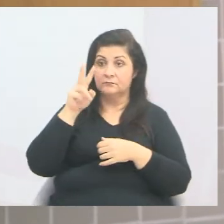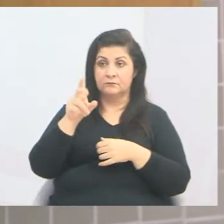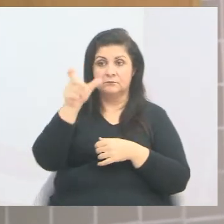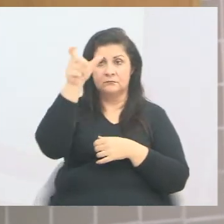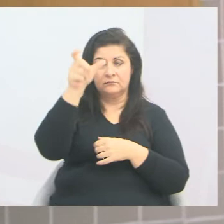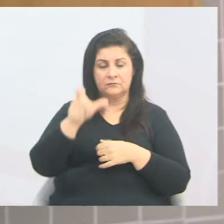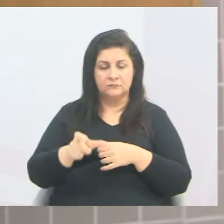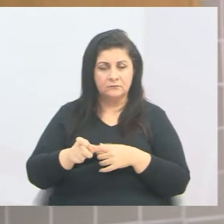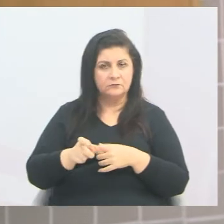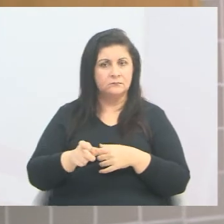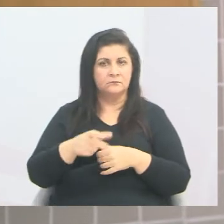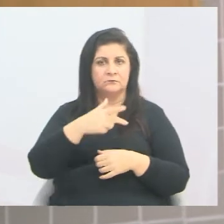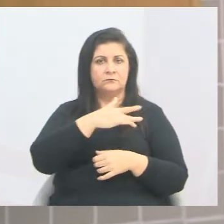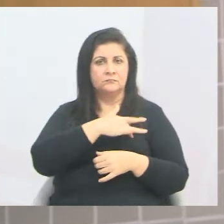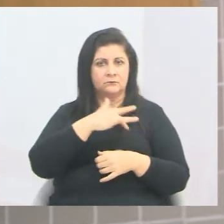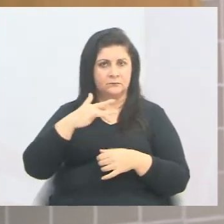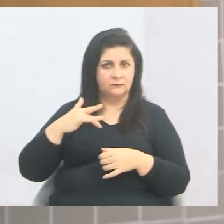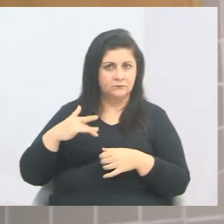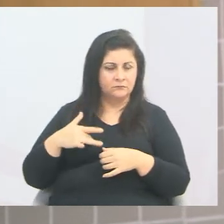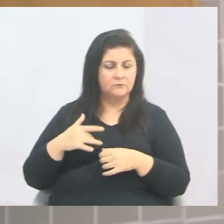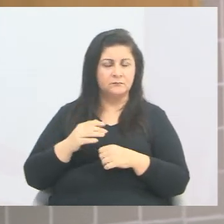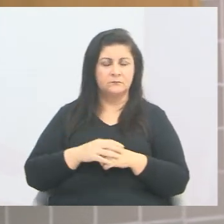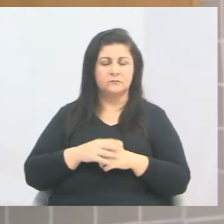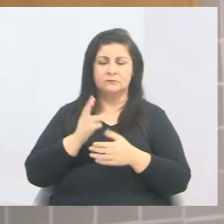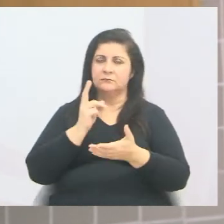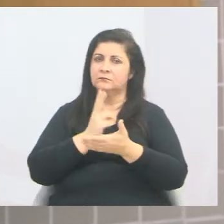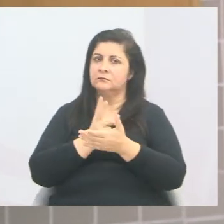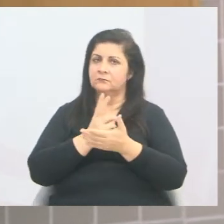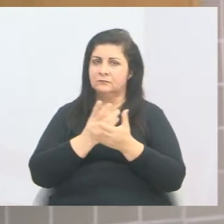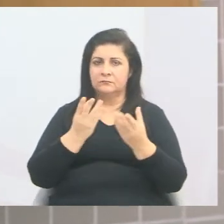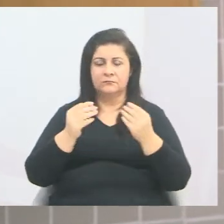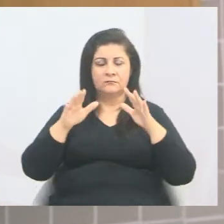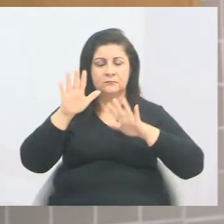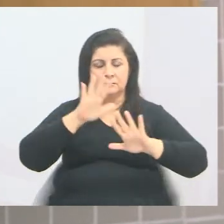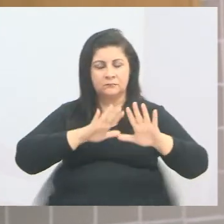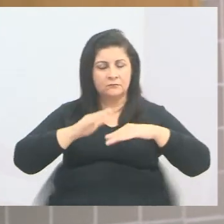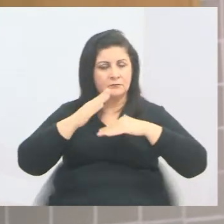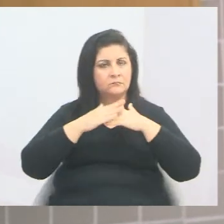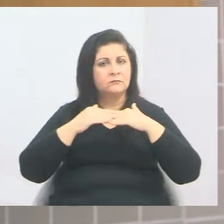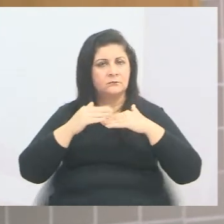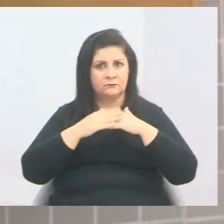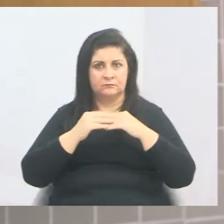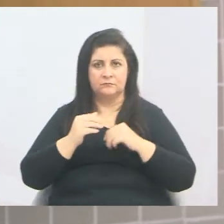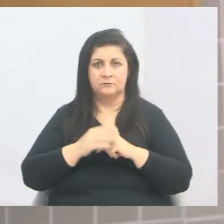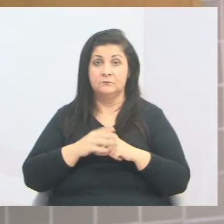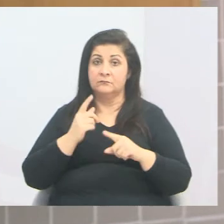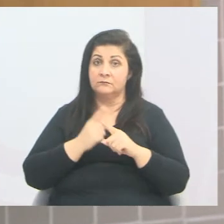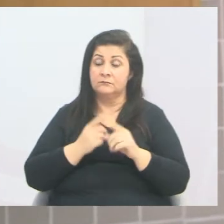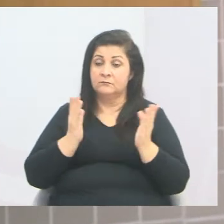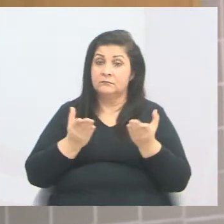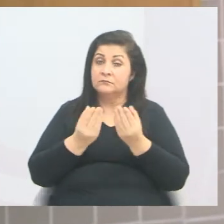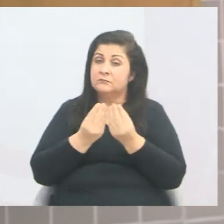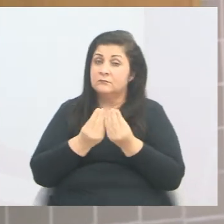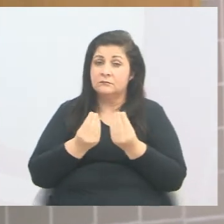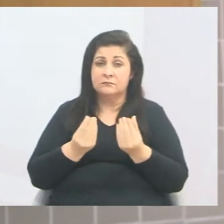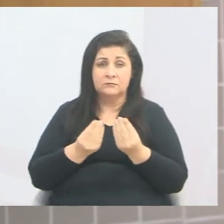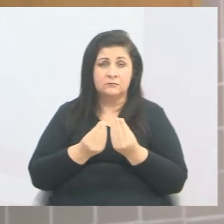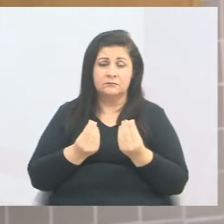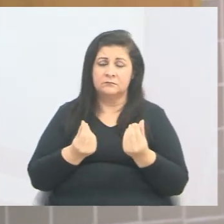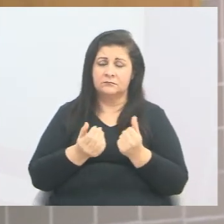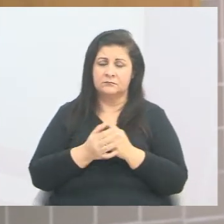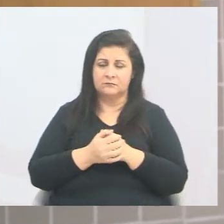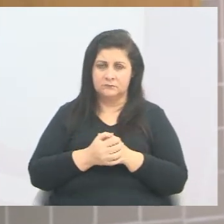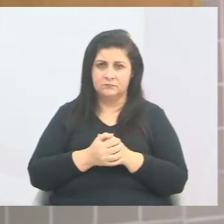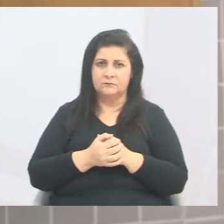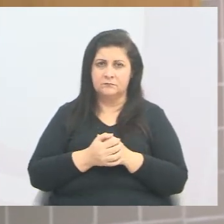da saúde, né? Então, sempre é visto com muito cuidado e carinho, né, porque é um momento sensível hoje na sociedade. E